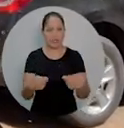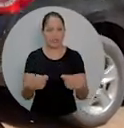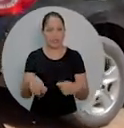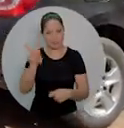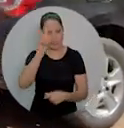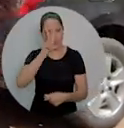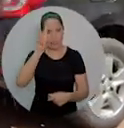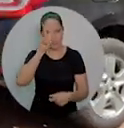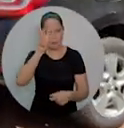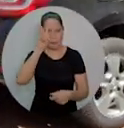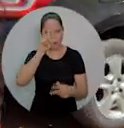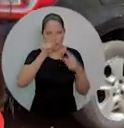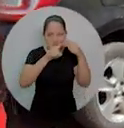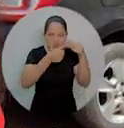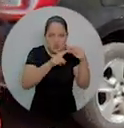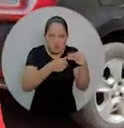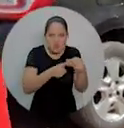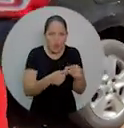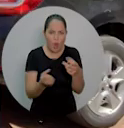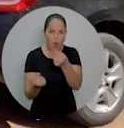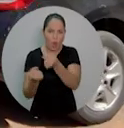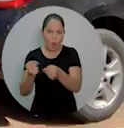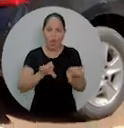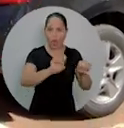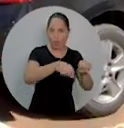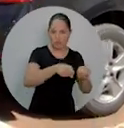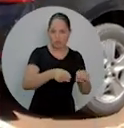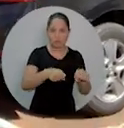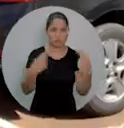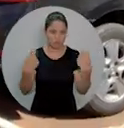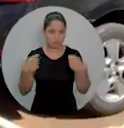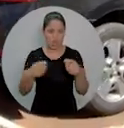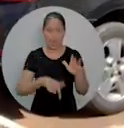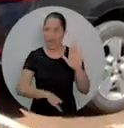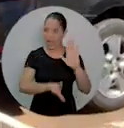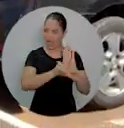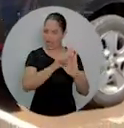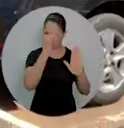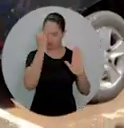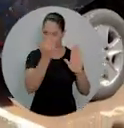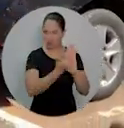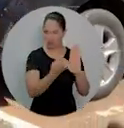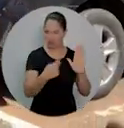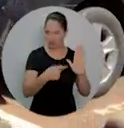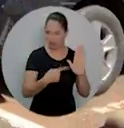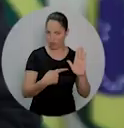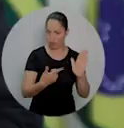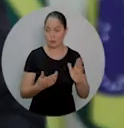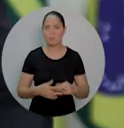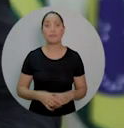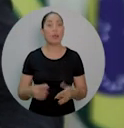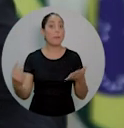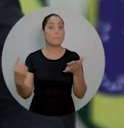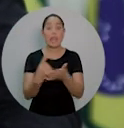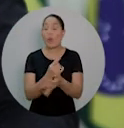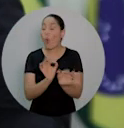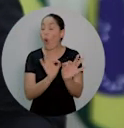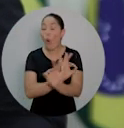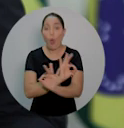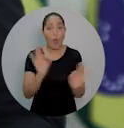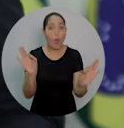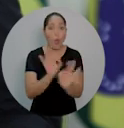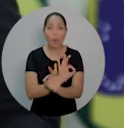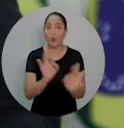o veículo em dia, a manutenção deste veículo. Isso também está na legislação de trânsito brasileira? Uma ótima